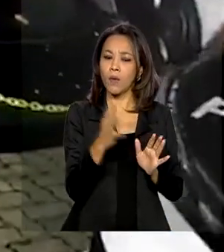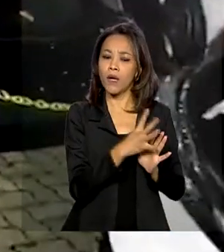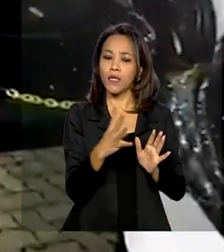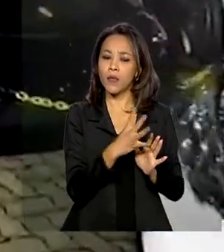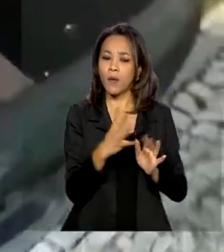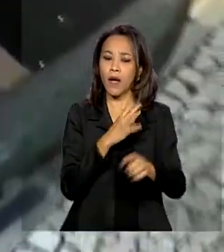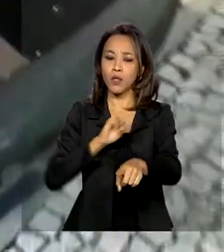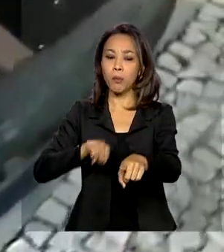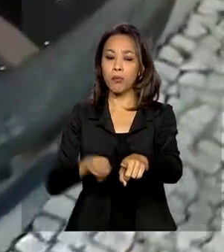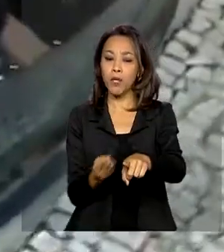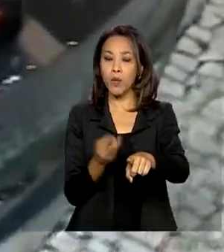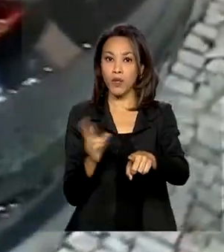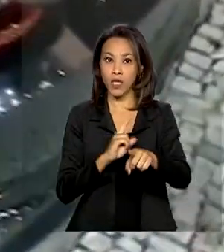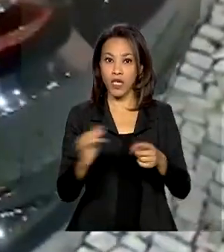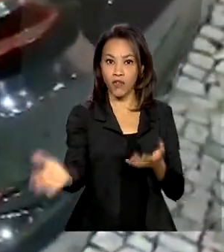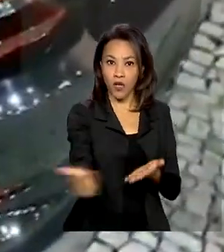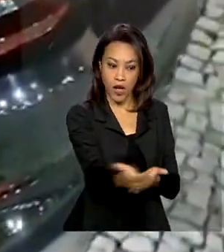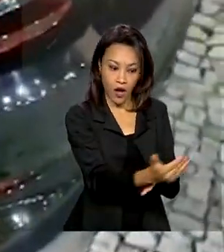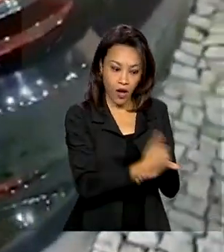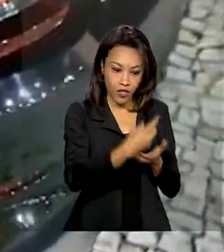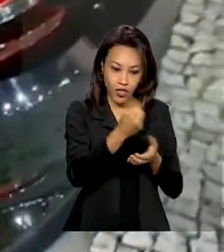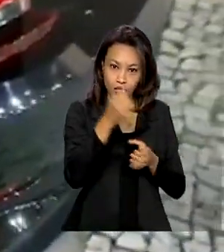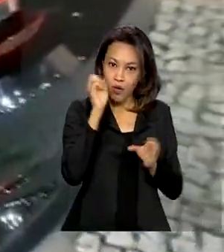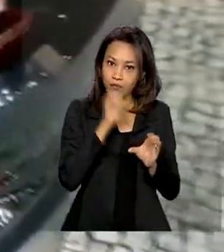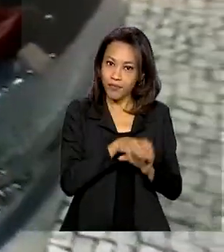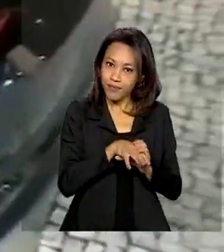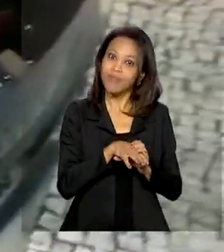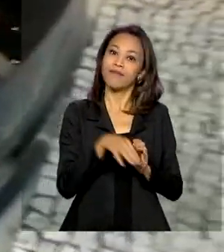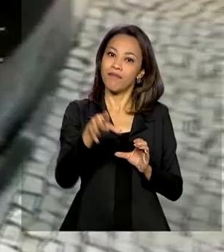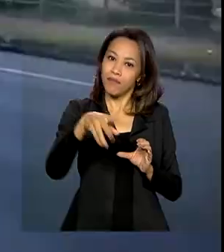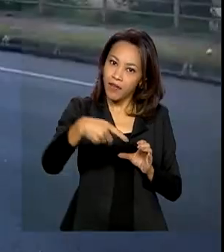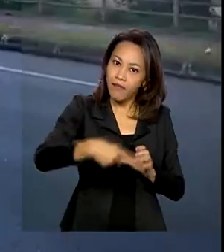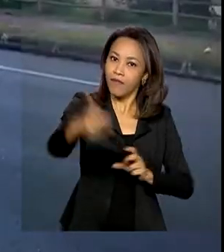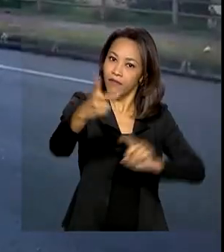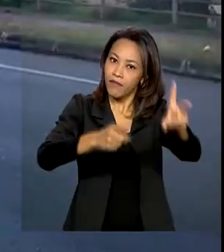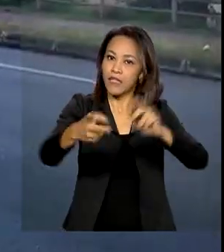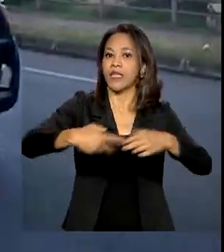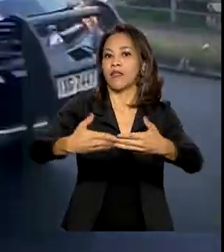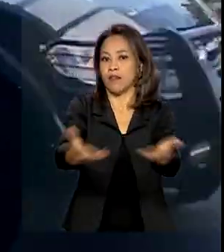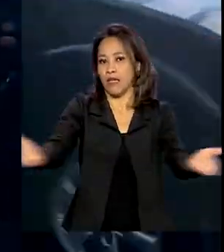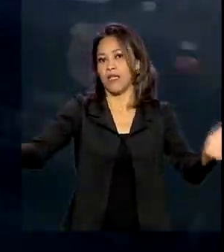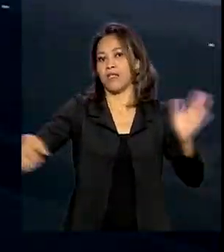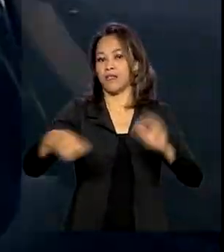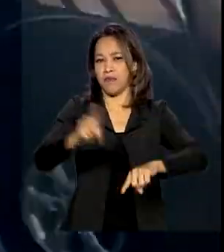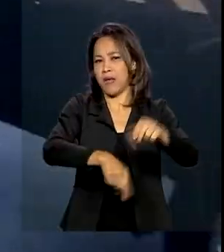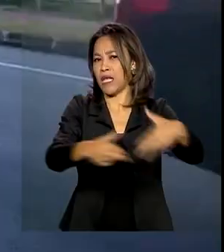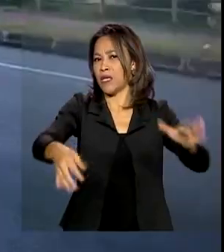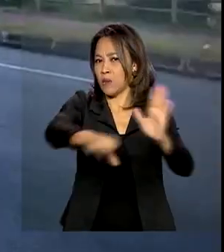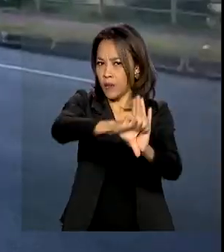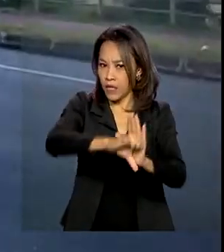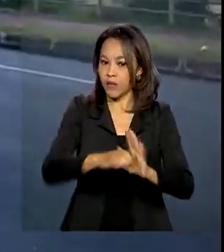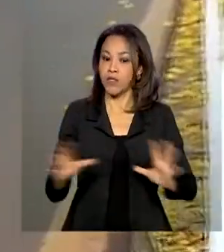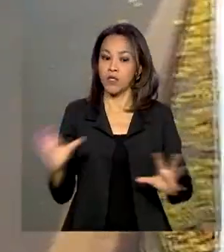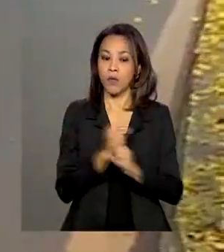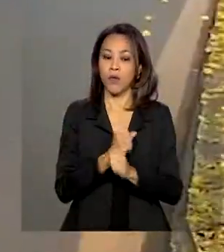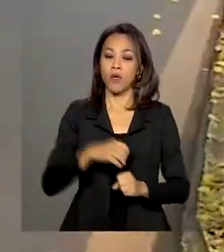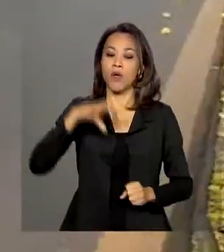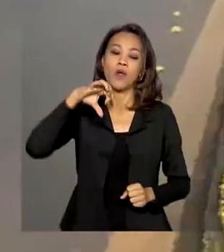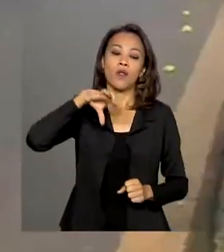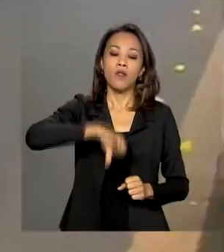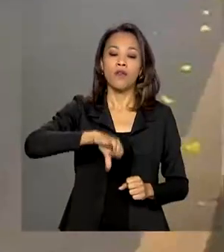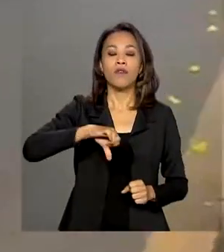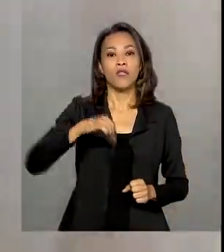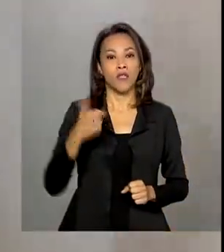leilões de bens apreendidos com organizações criminosas. O valor chegou a 92 milhões em